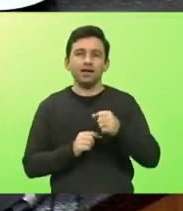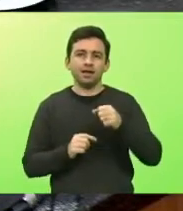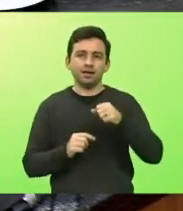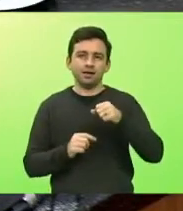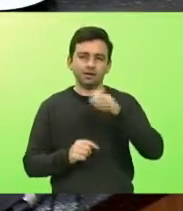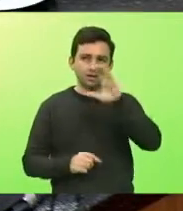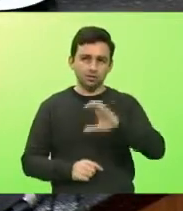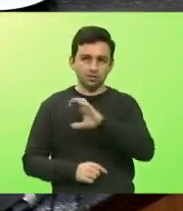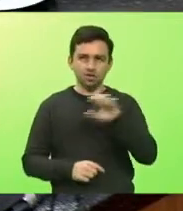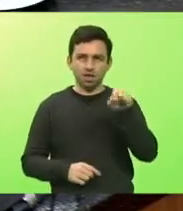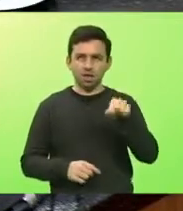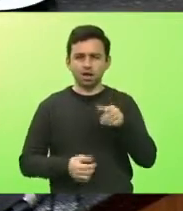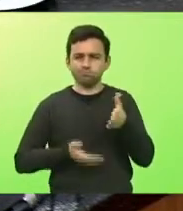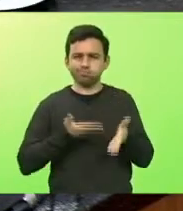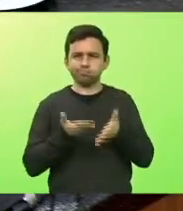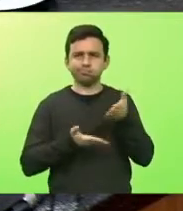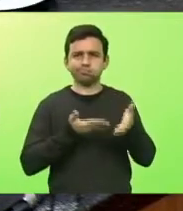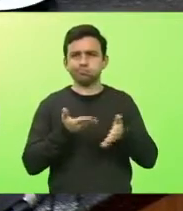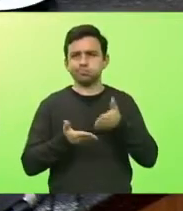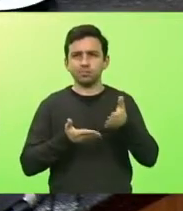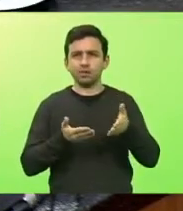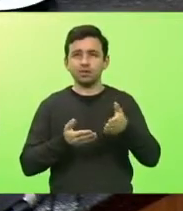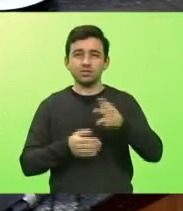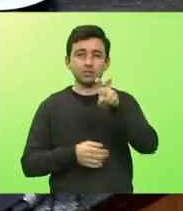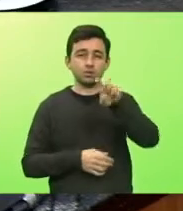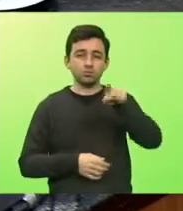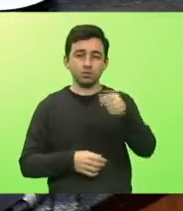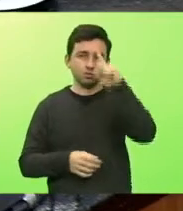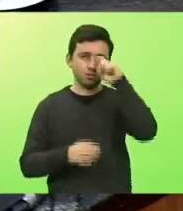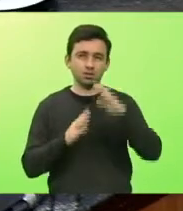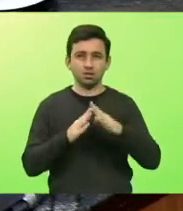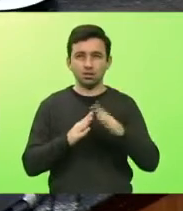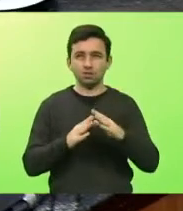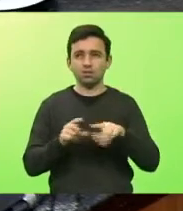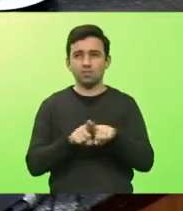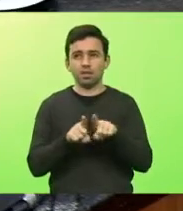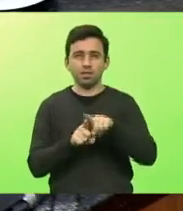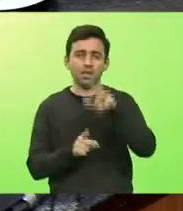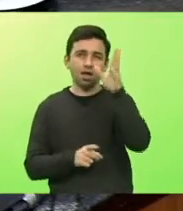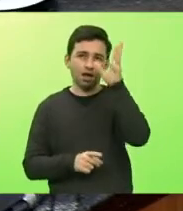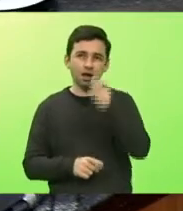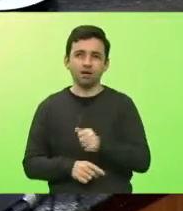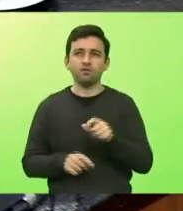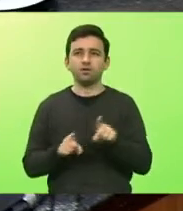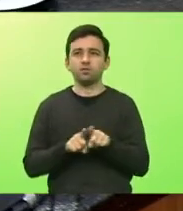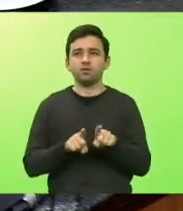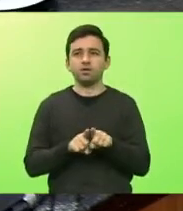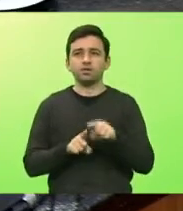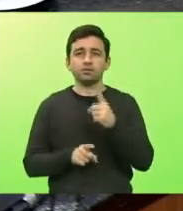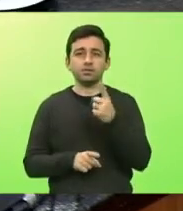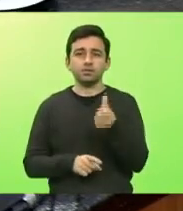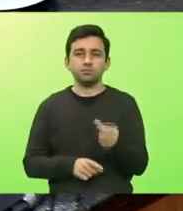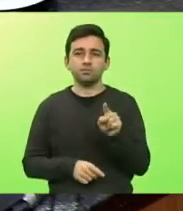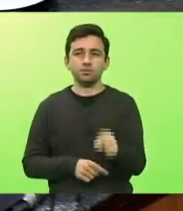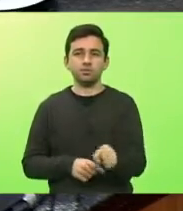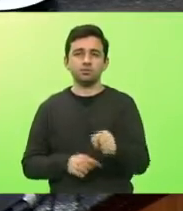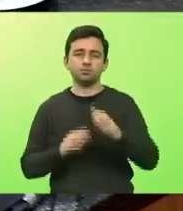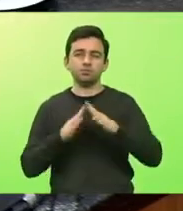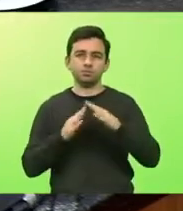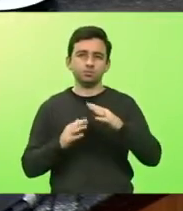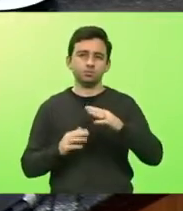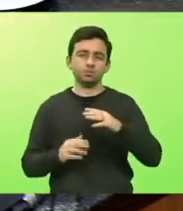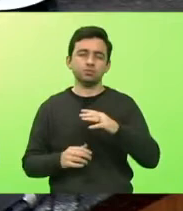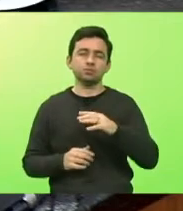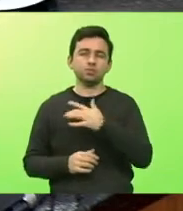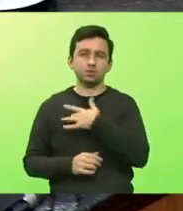mil hospitais, a maioria deles na América e na África, 16 mil postos de saúde, 612 leprosários, 12